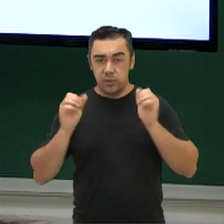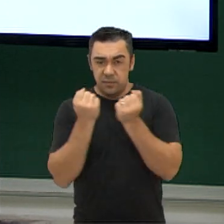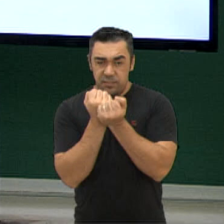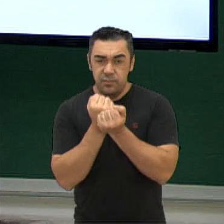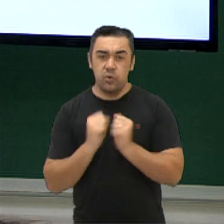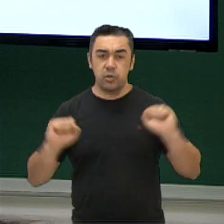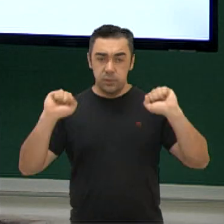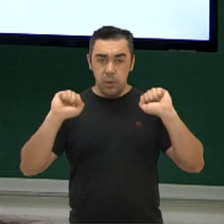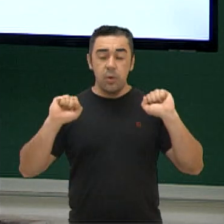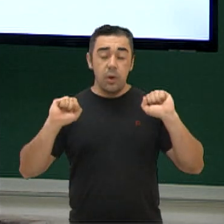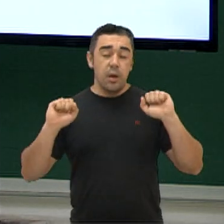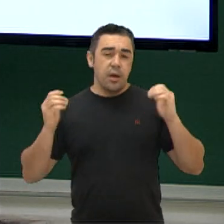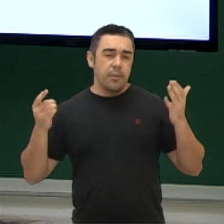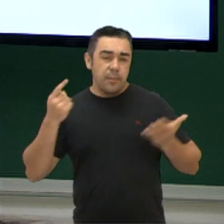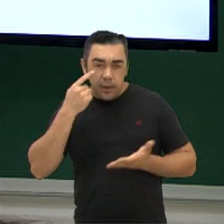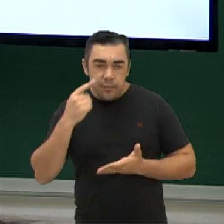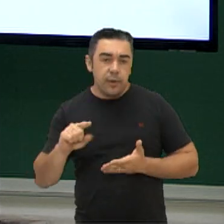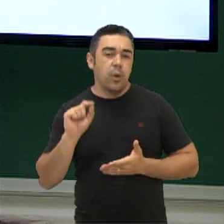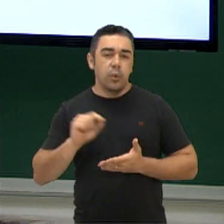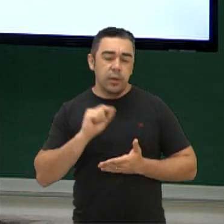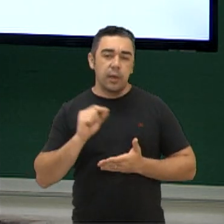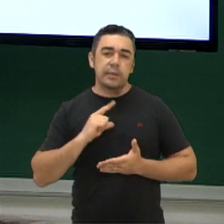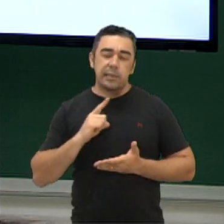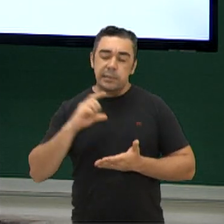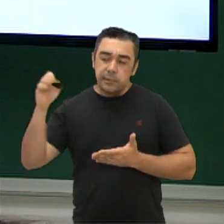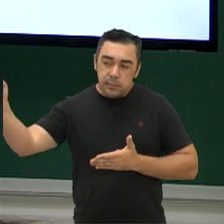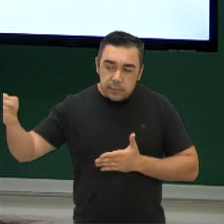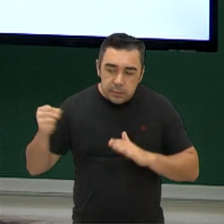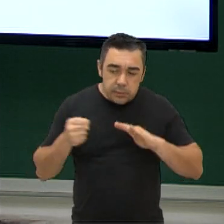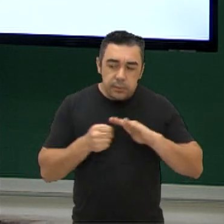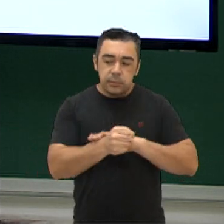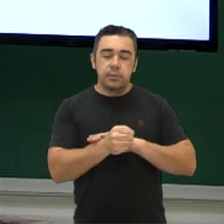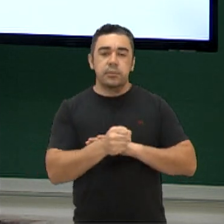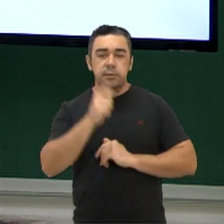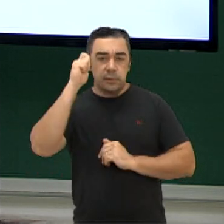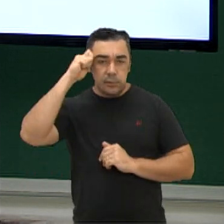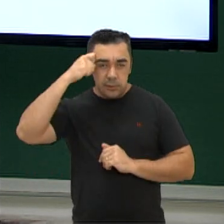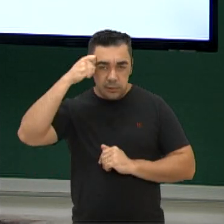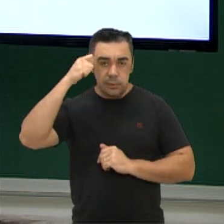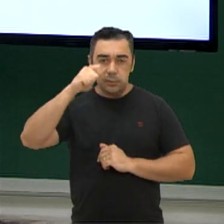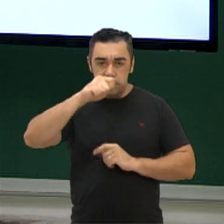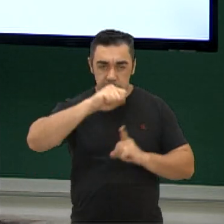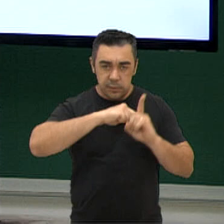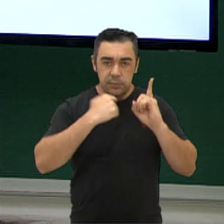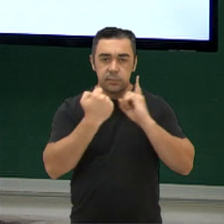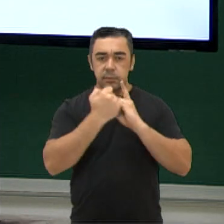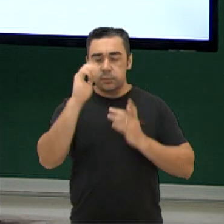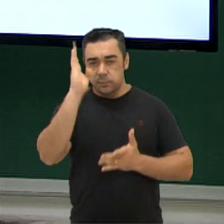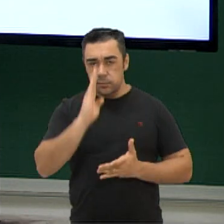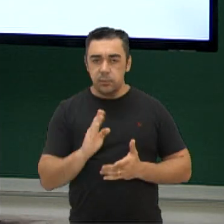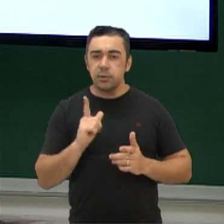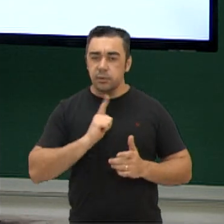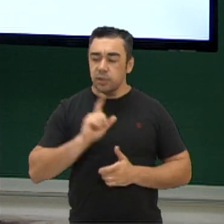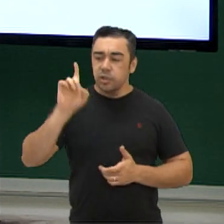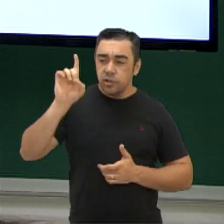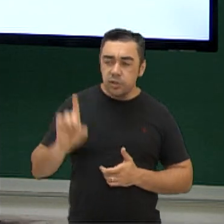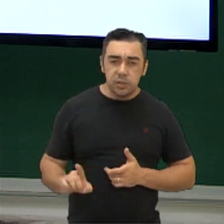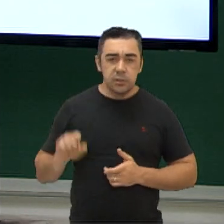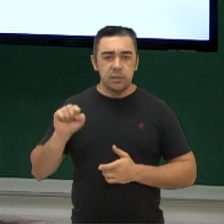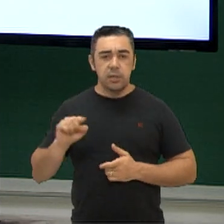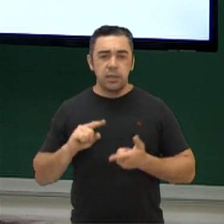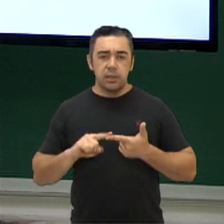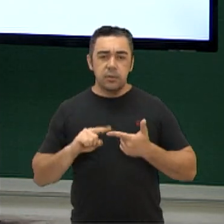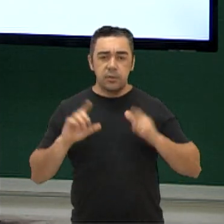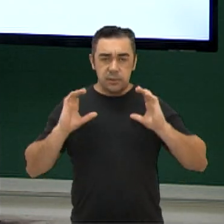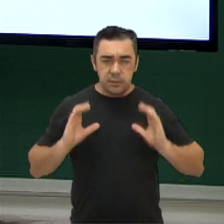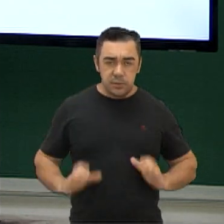o trabalho de inserir este negro na sociedade brasileira, garantindo a eles os direitos à